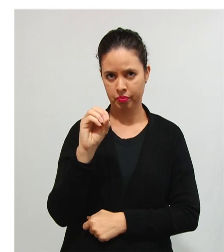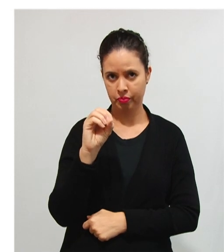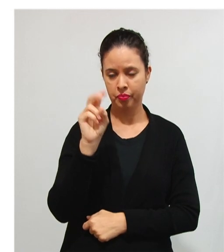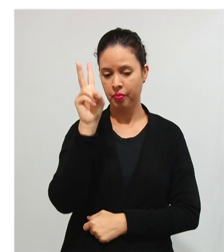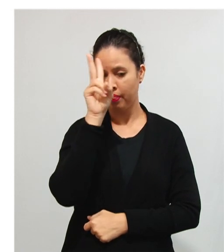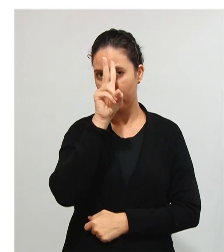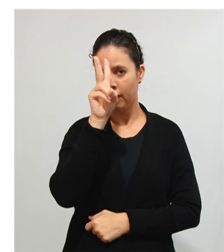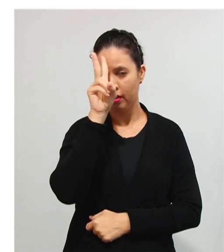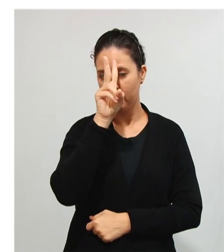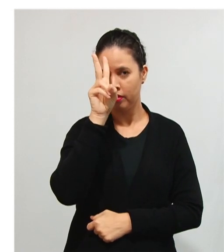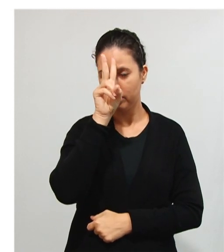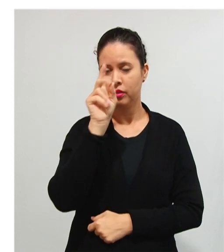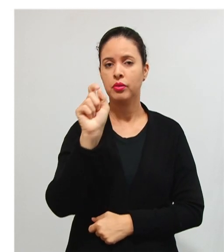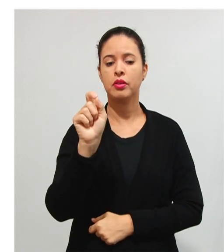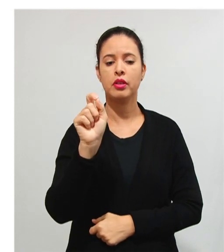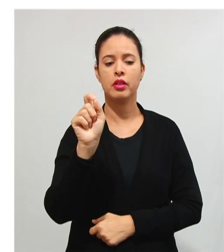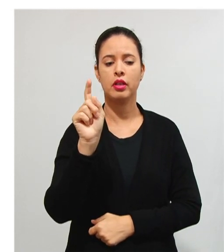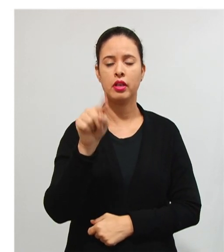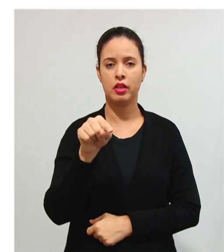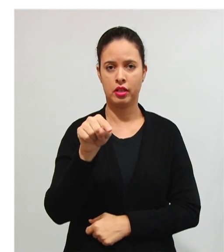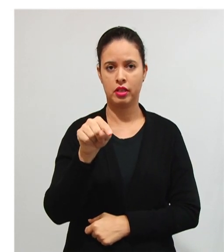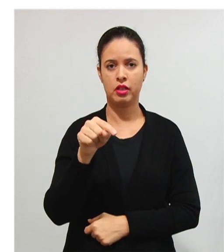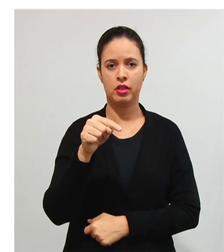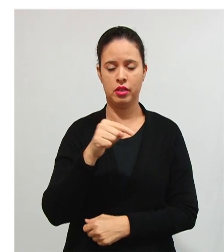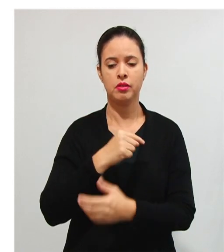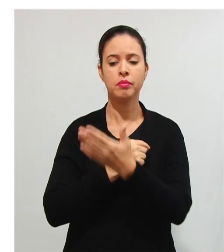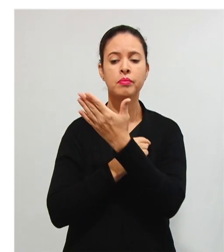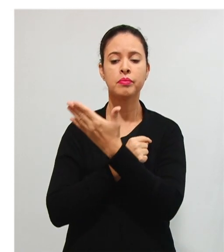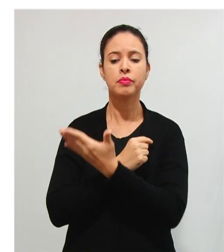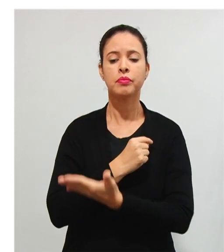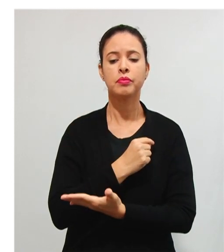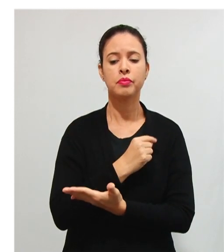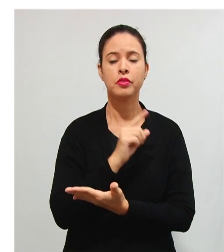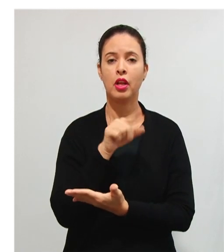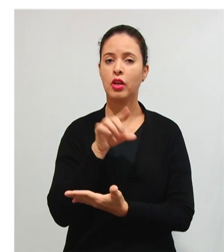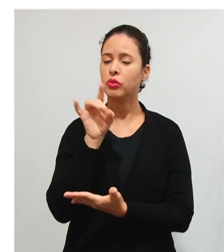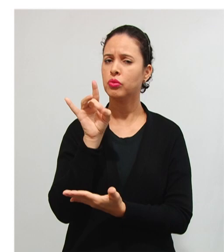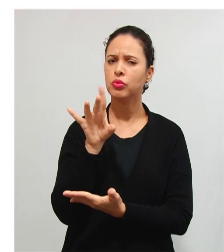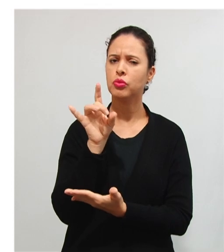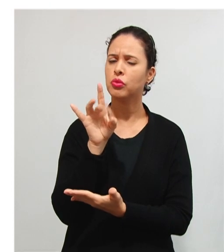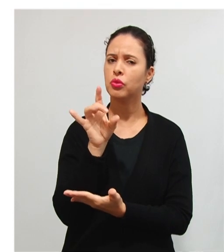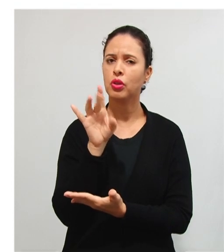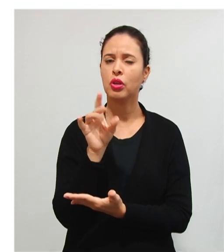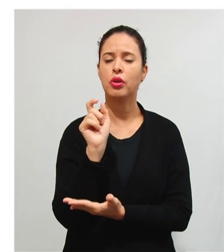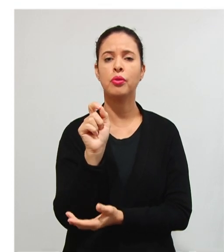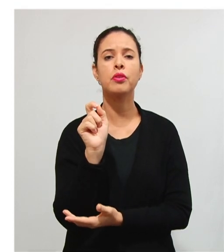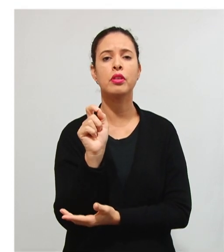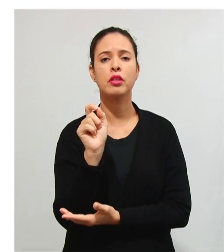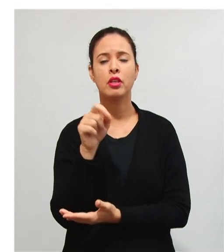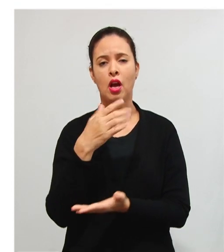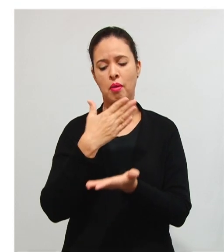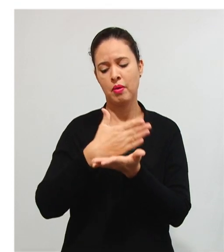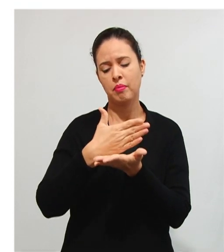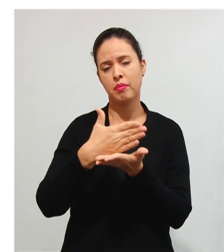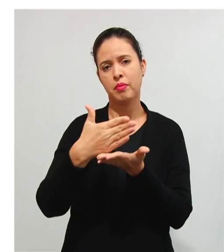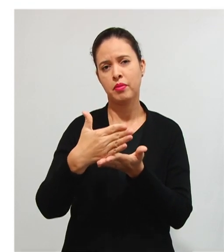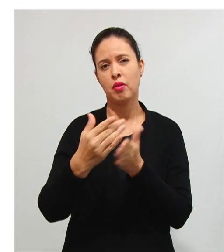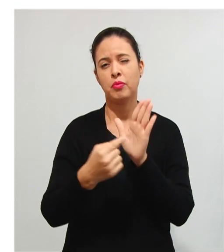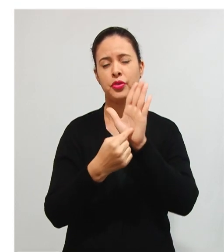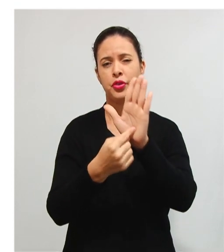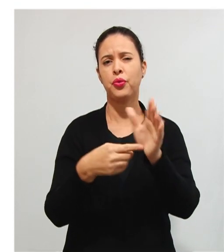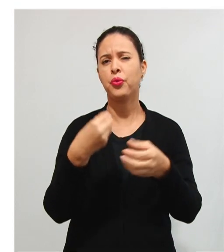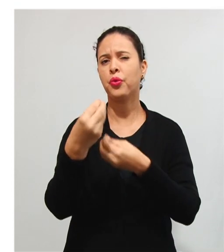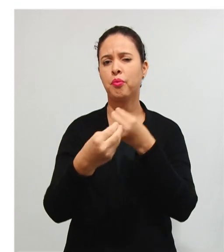que essa classificação é meramente para tentar dividir a evolução.